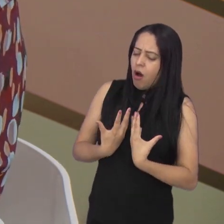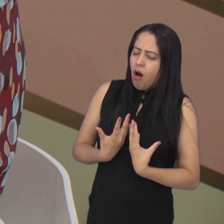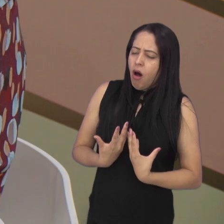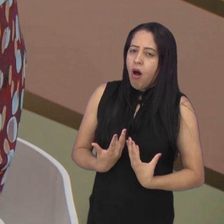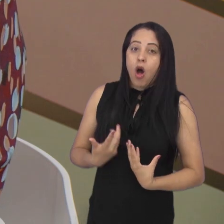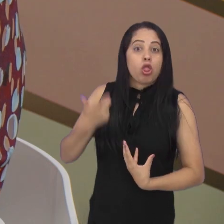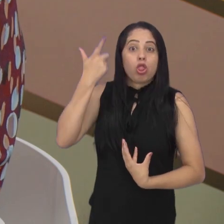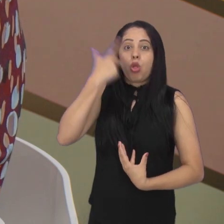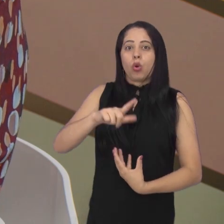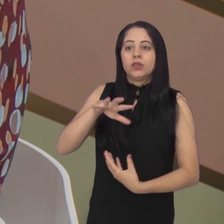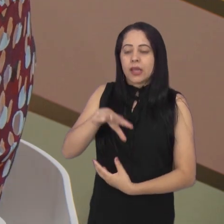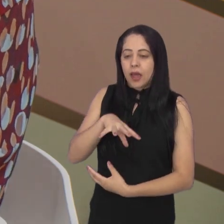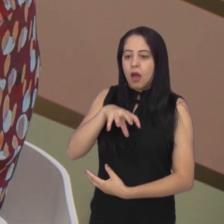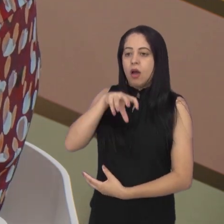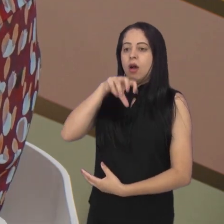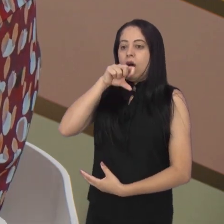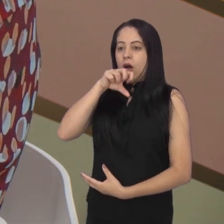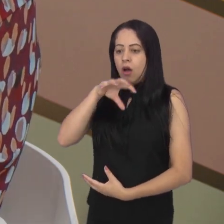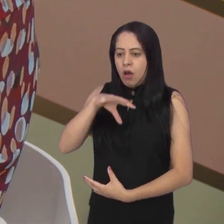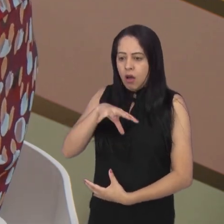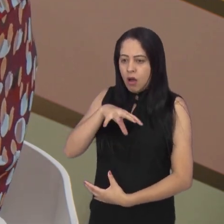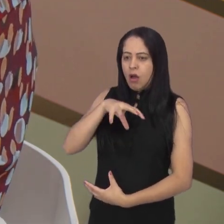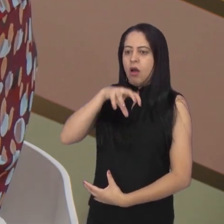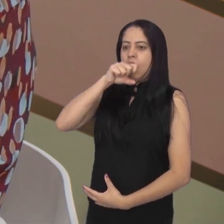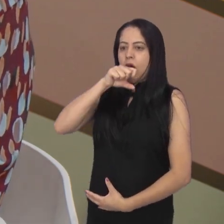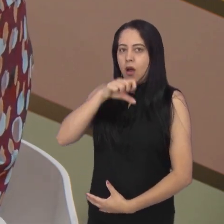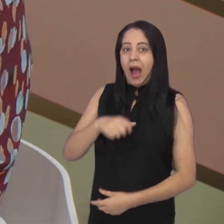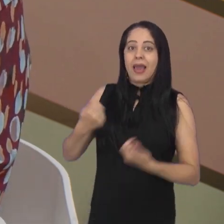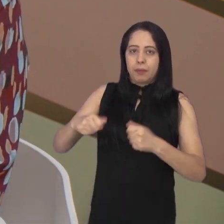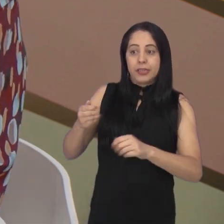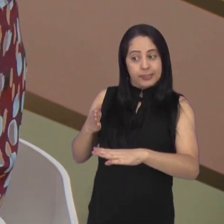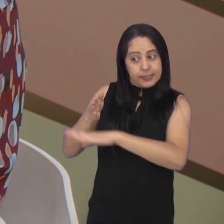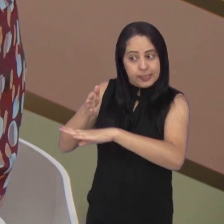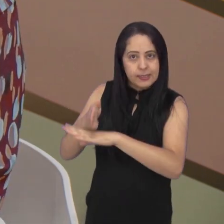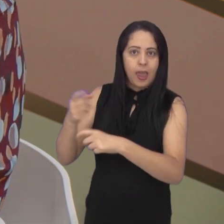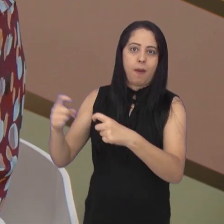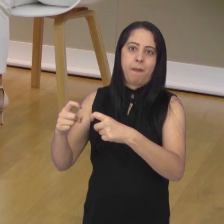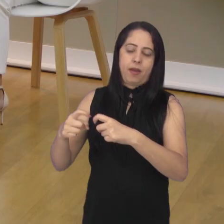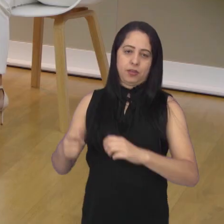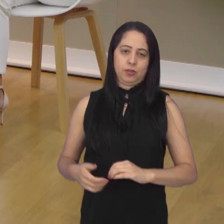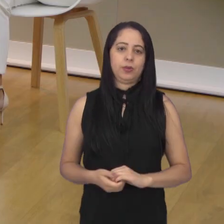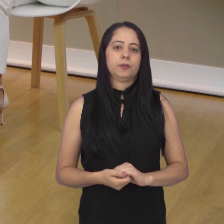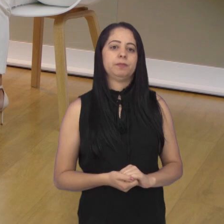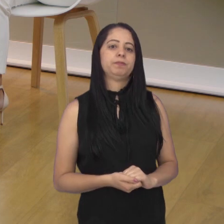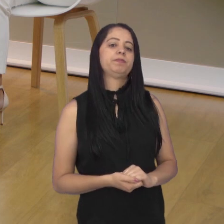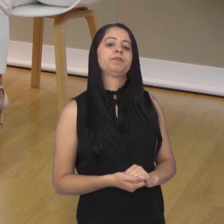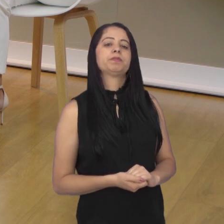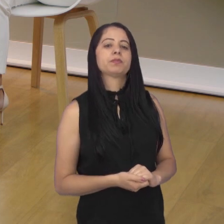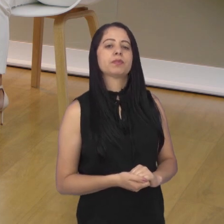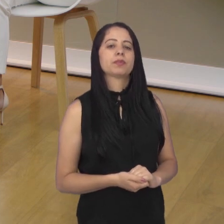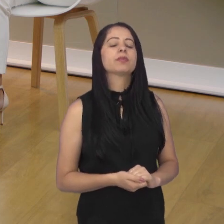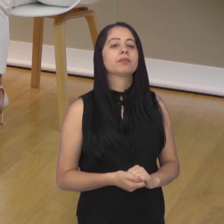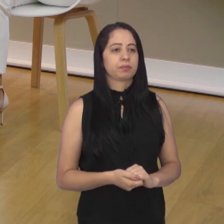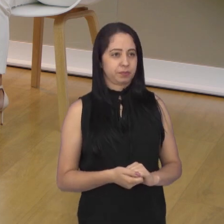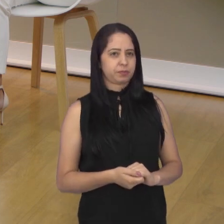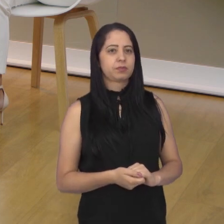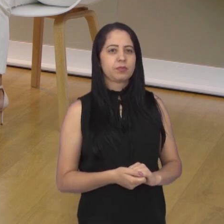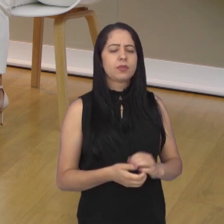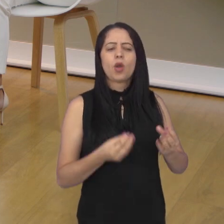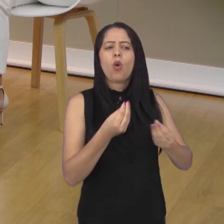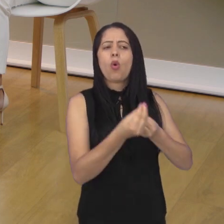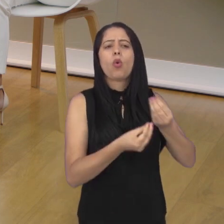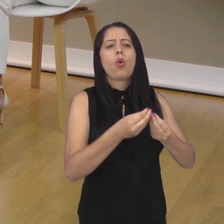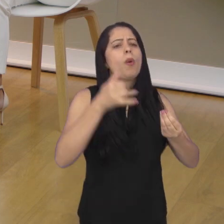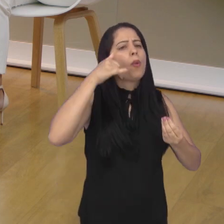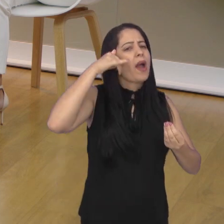falta de ar, que é a hora que ele precisa de um atendimento médico de emergência. Entendi. E tem alguma maneira, na